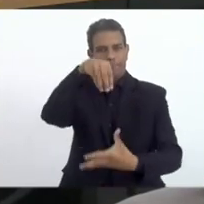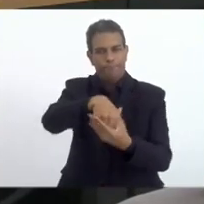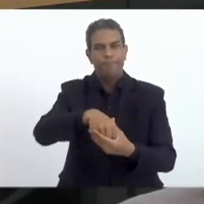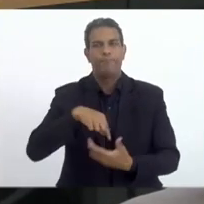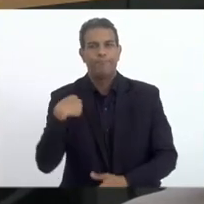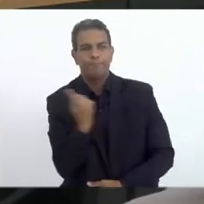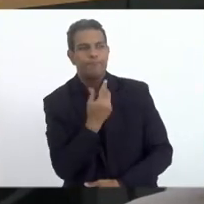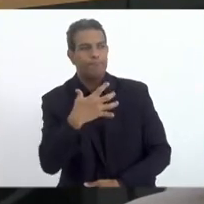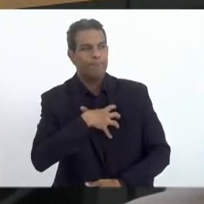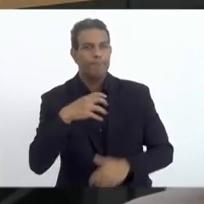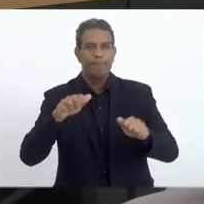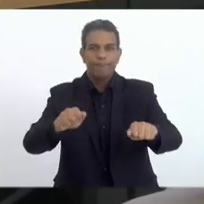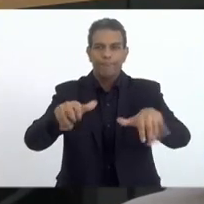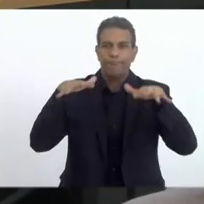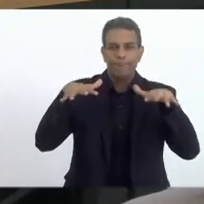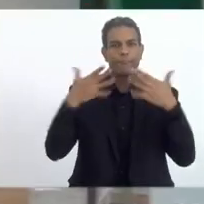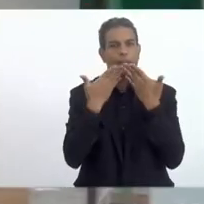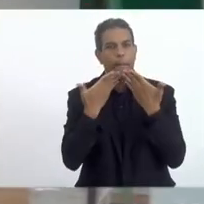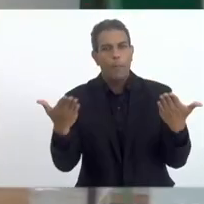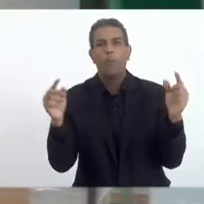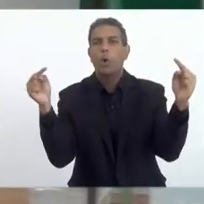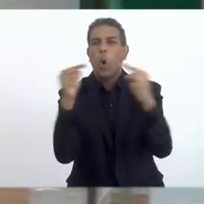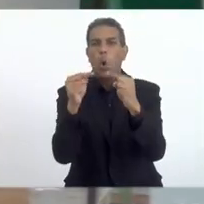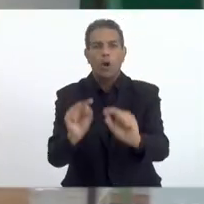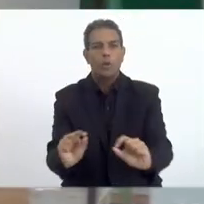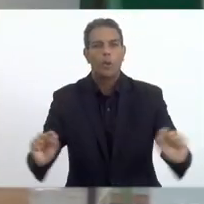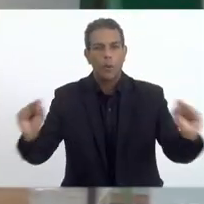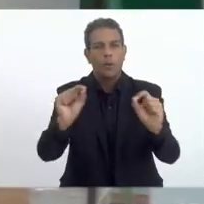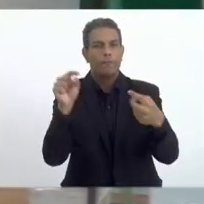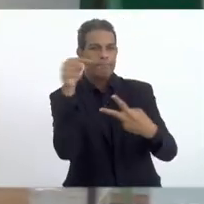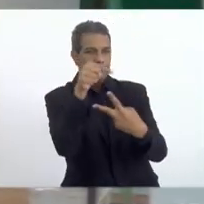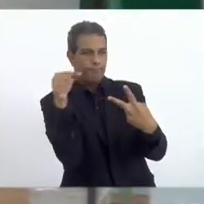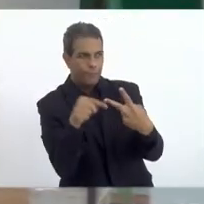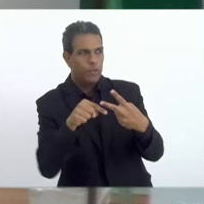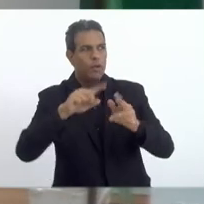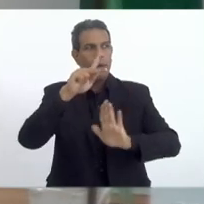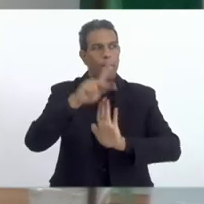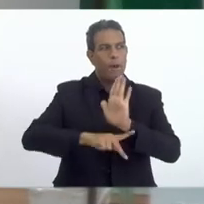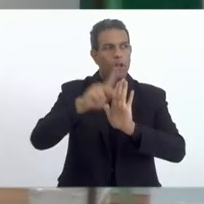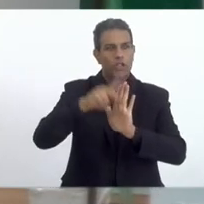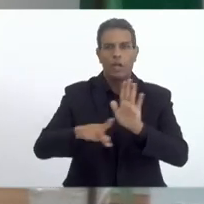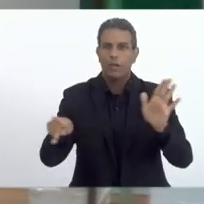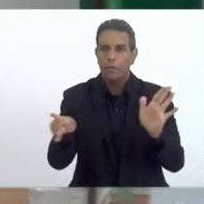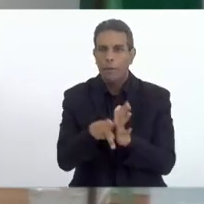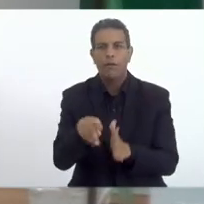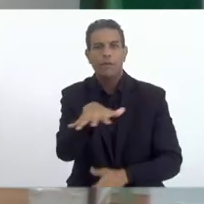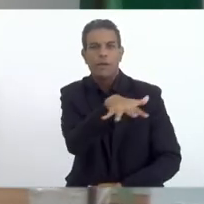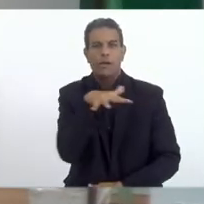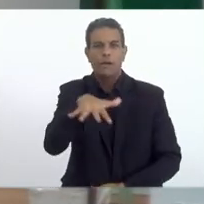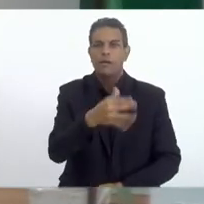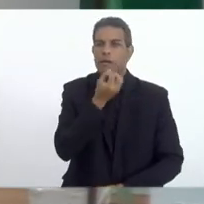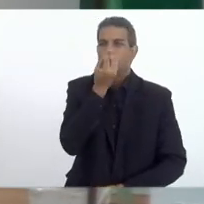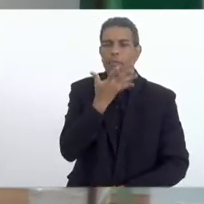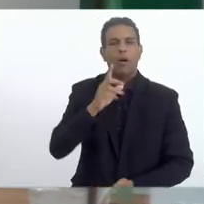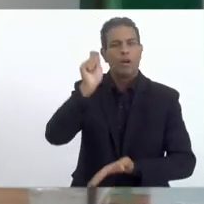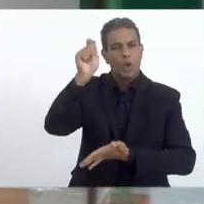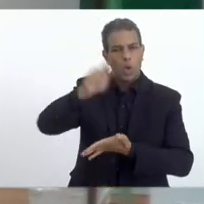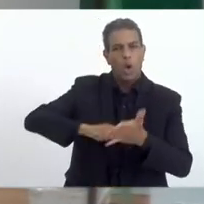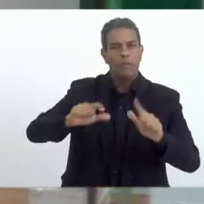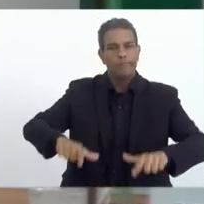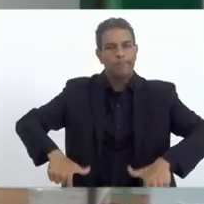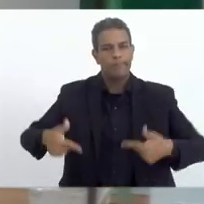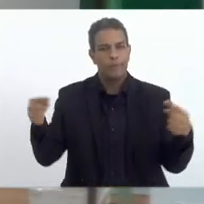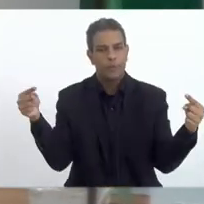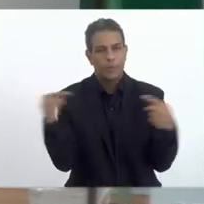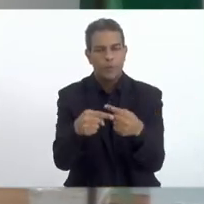nós estamos fazendo uma audiência pública sobre dois projetos, com uma bela autor, talvez